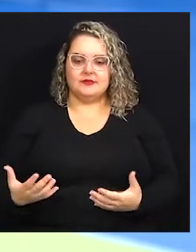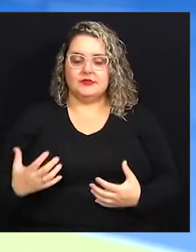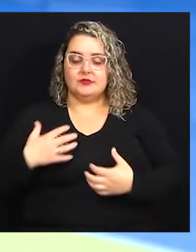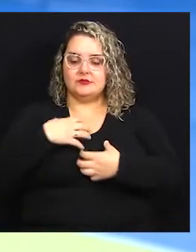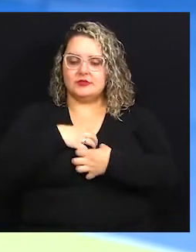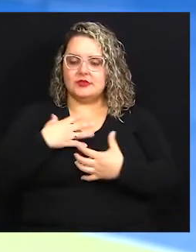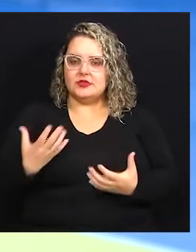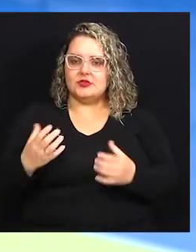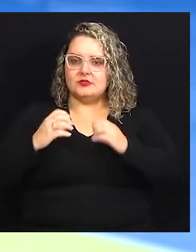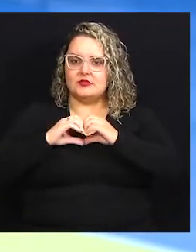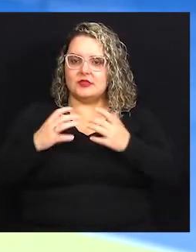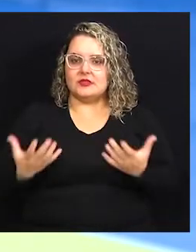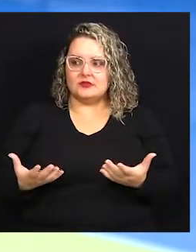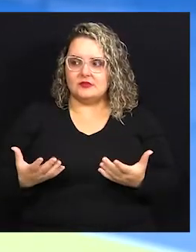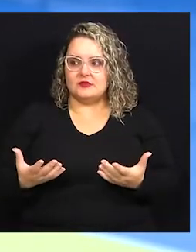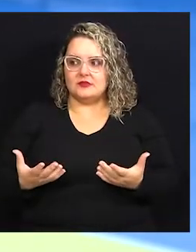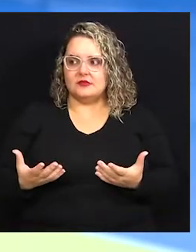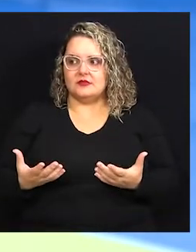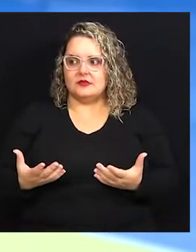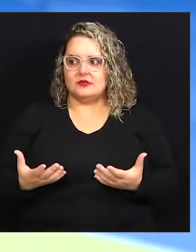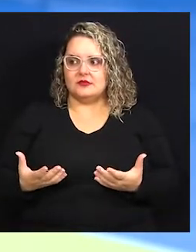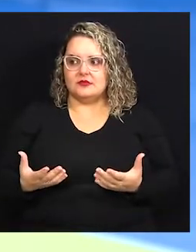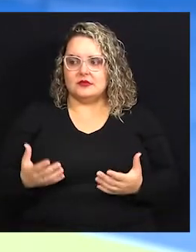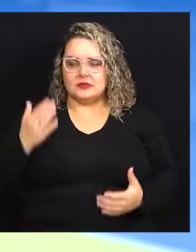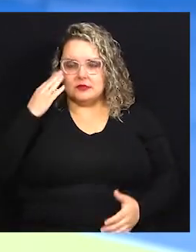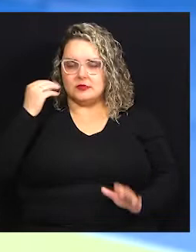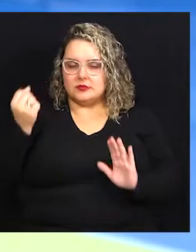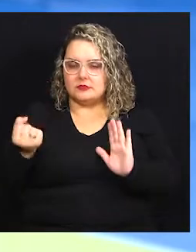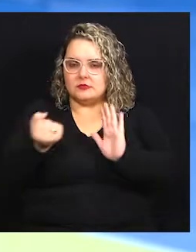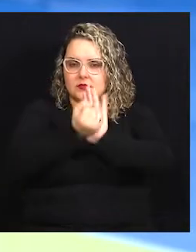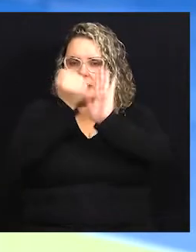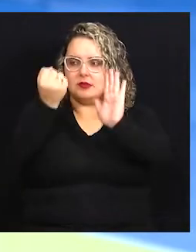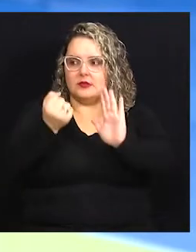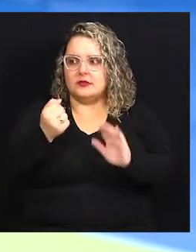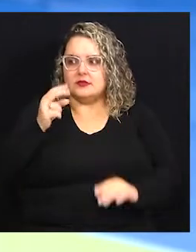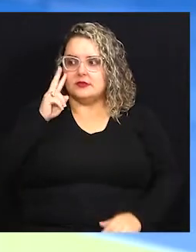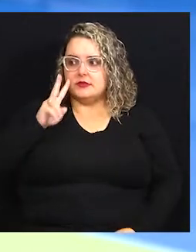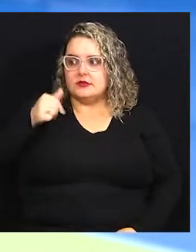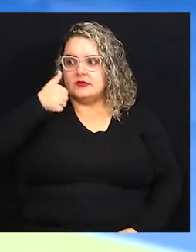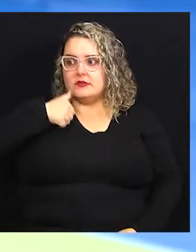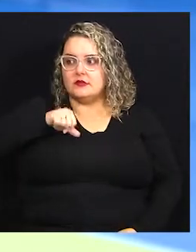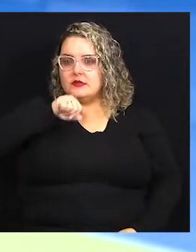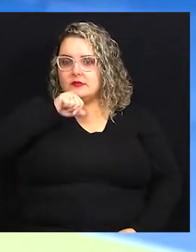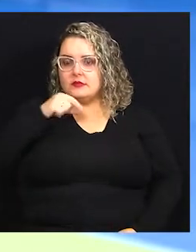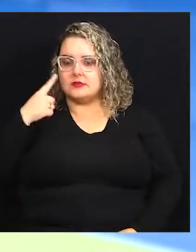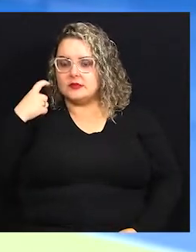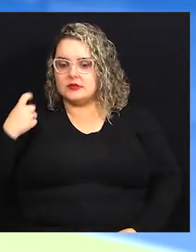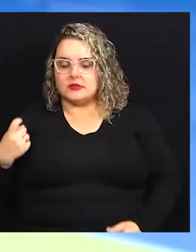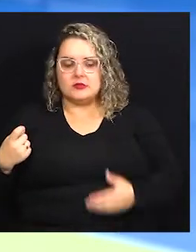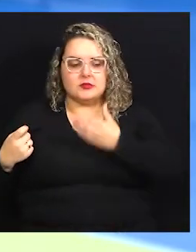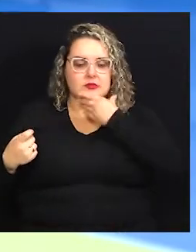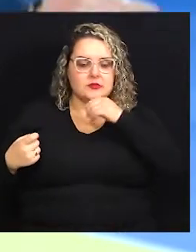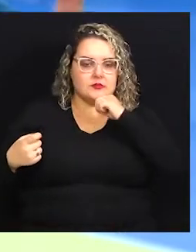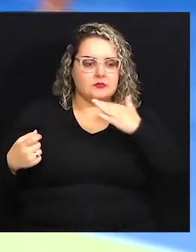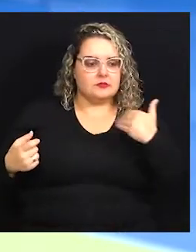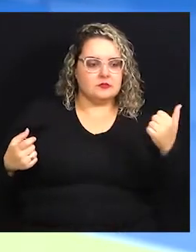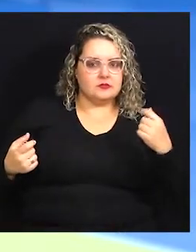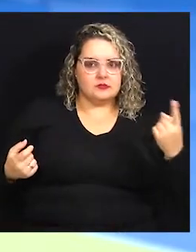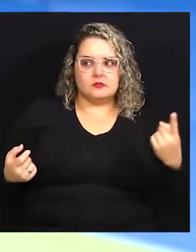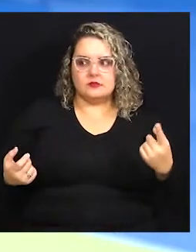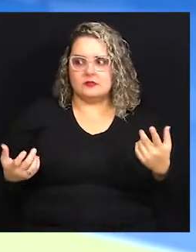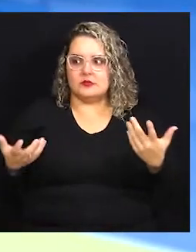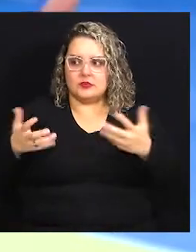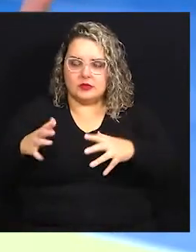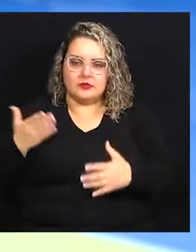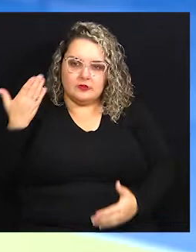foi muito, sabe quando marca? Você vê a sua mãe chorando e o seu pai te amar, que ele não quis fazer isso na frente da minha mãe, que é